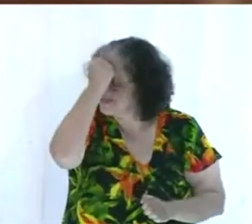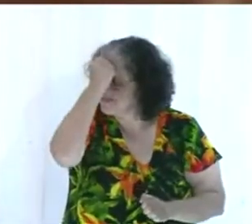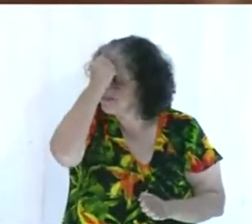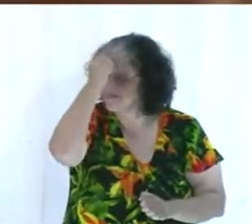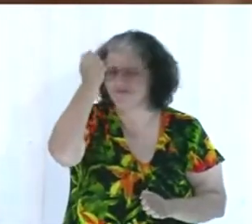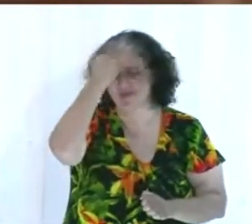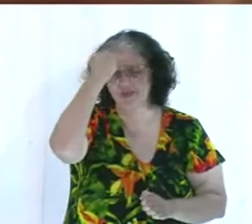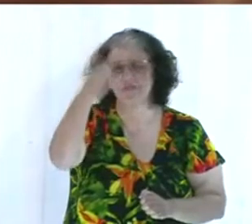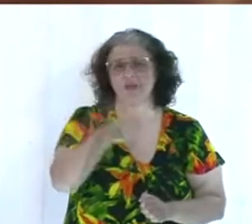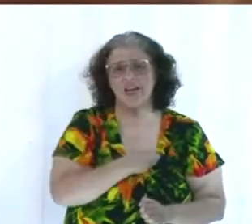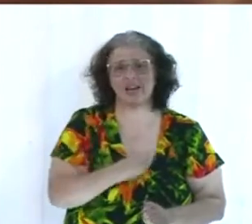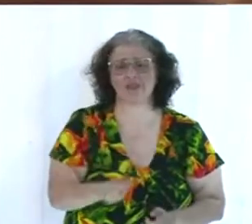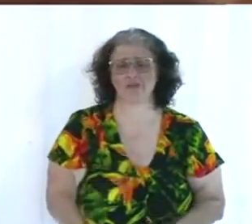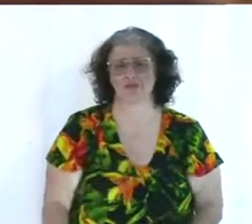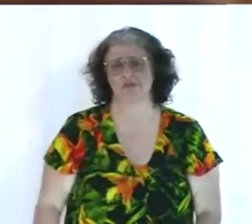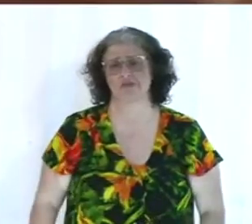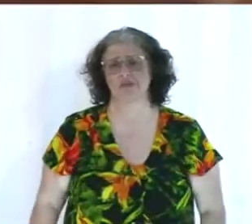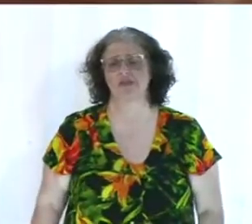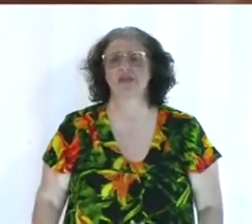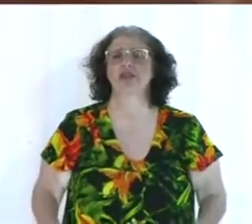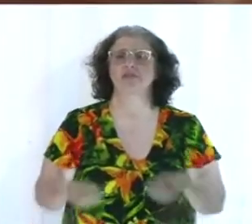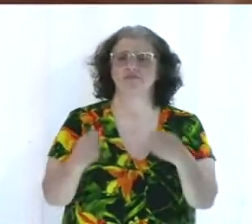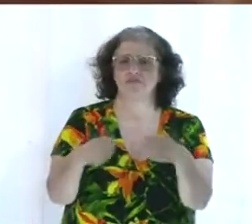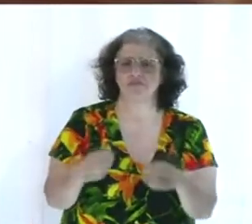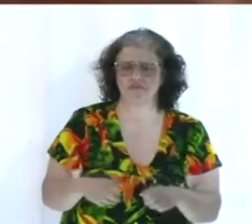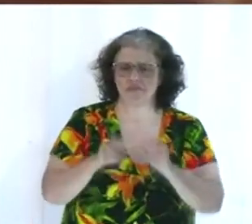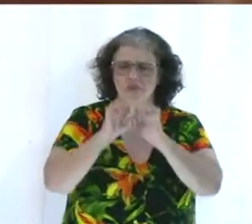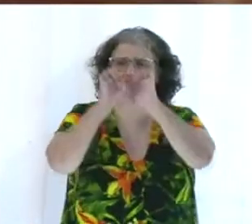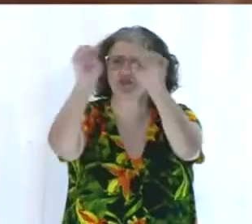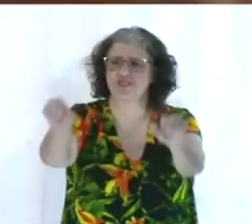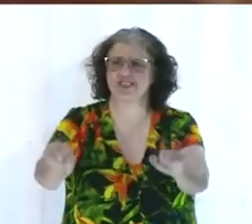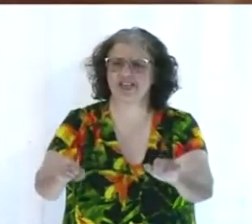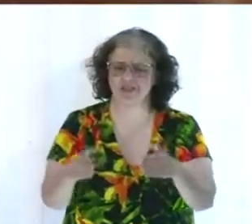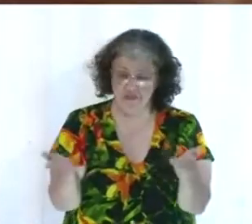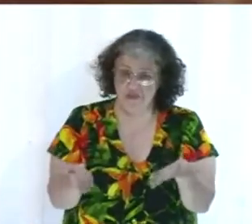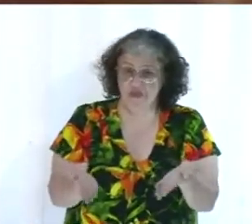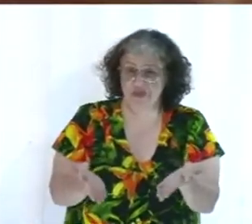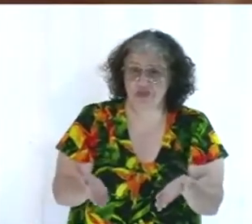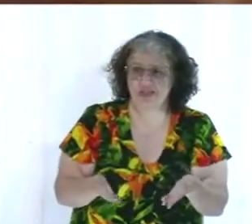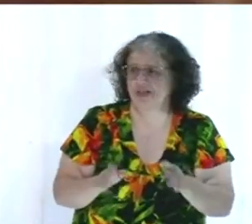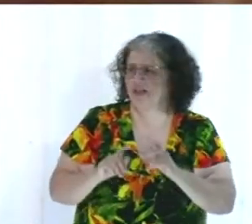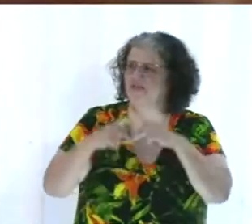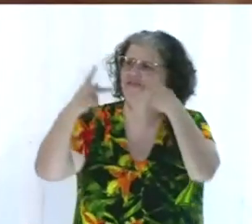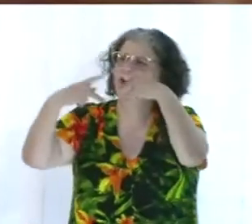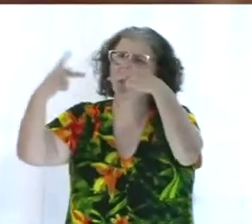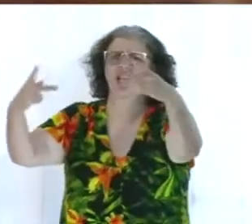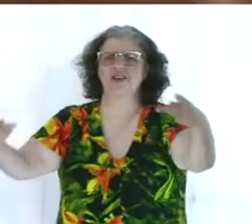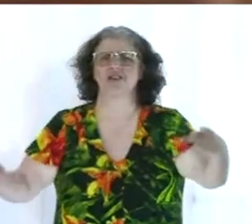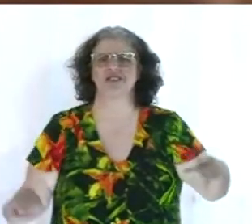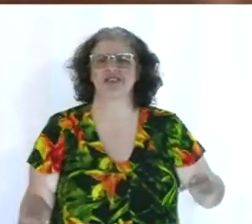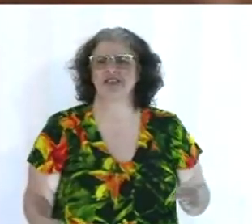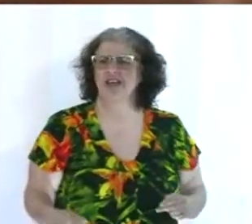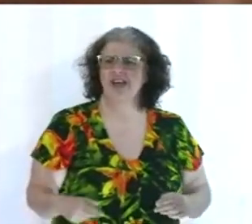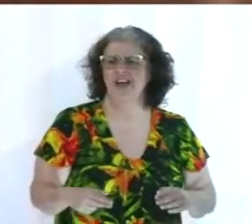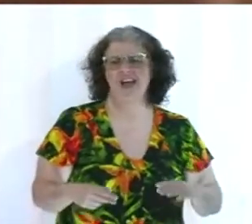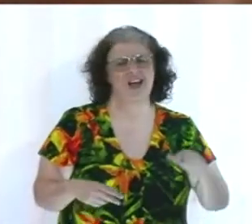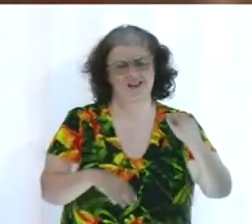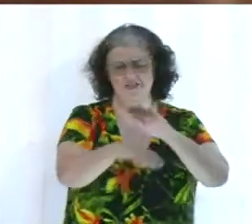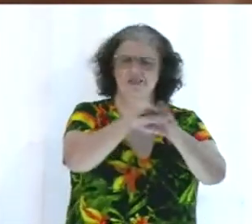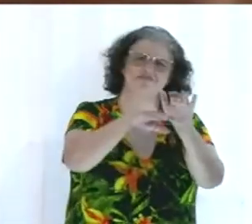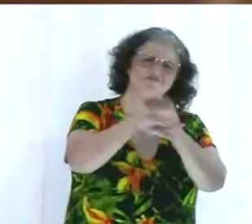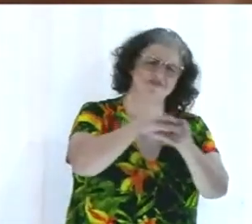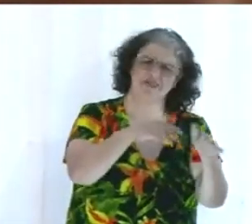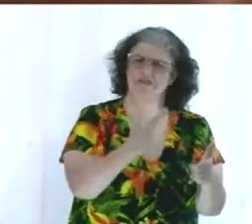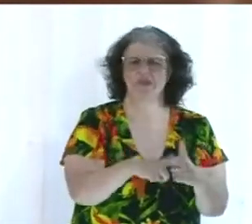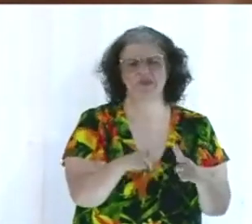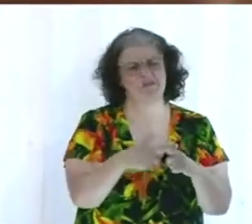pecados. Há um evangelho light sendo pregado hoje, que as pessoas ficam passando a mão na cabeça um dos outros, dizendo: não tem problema não, isso